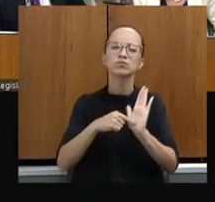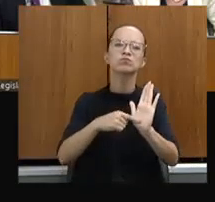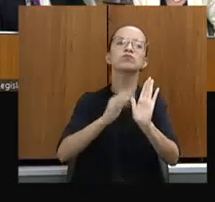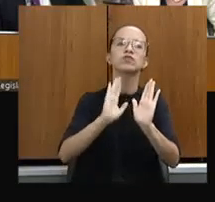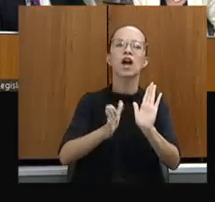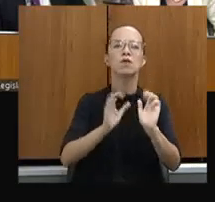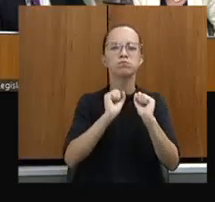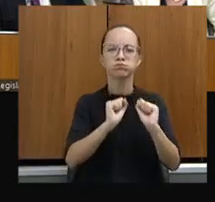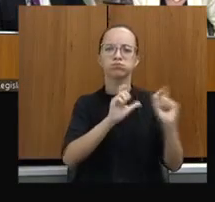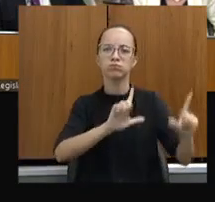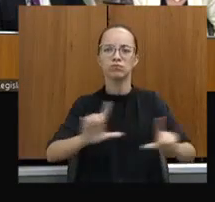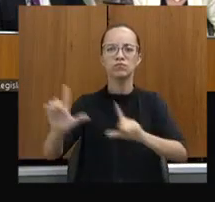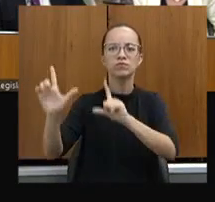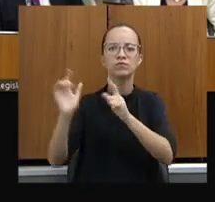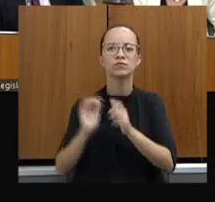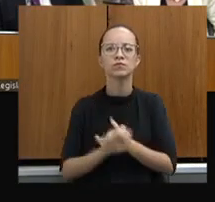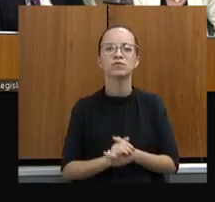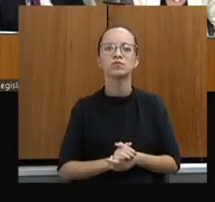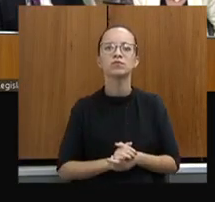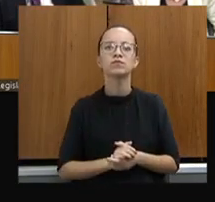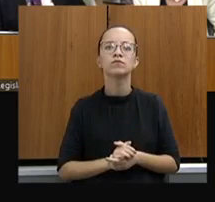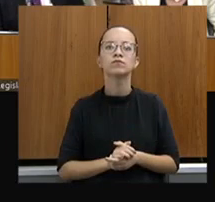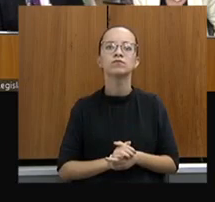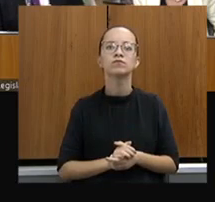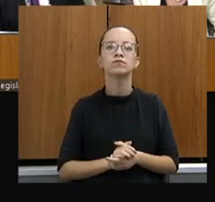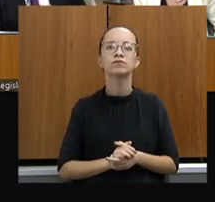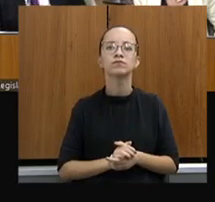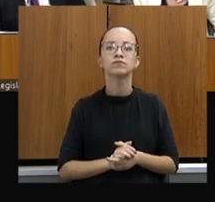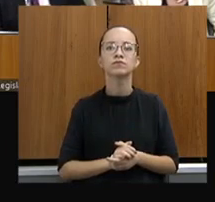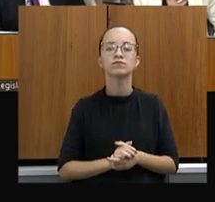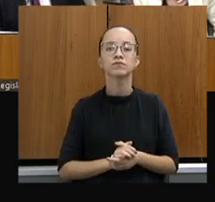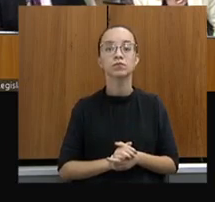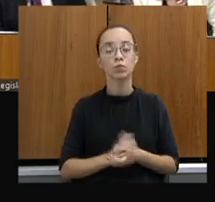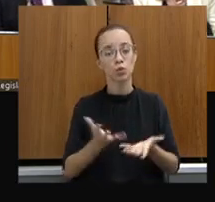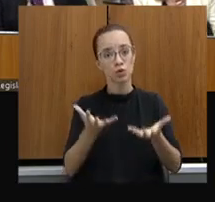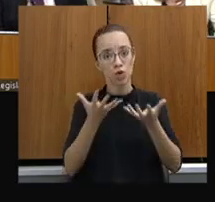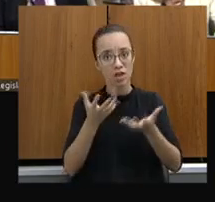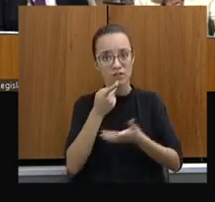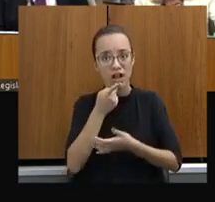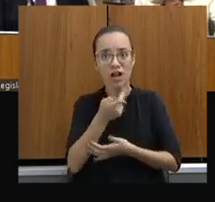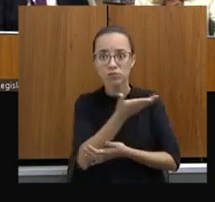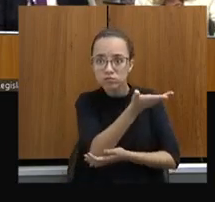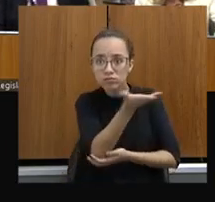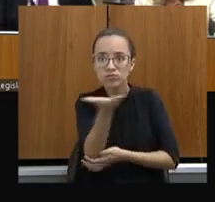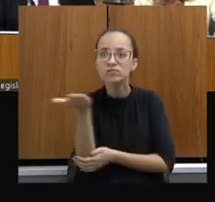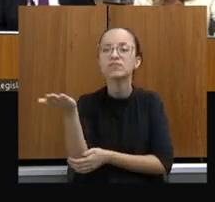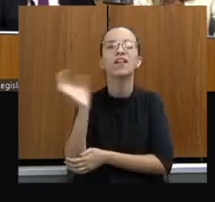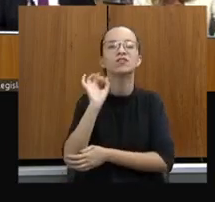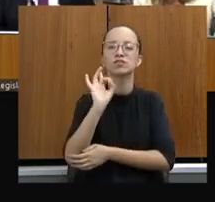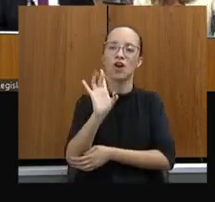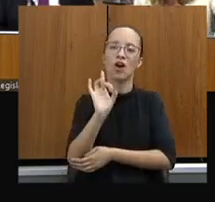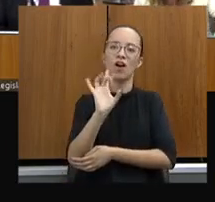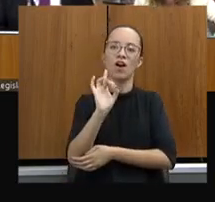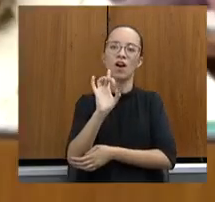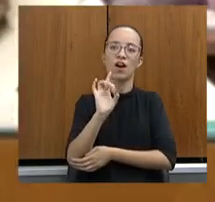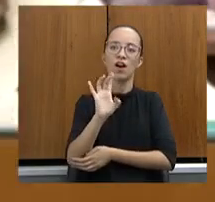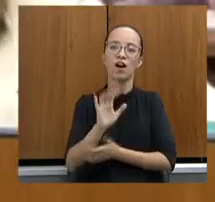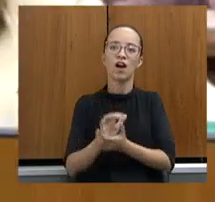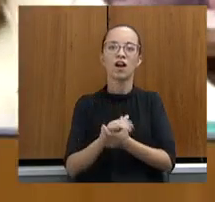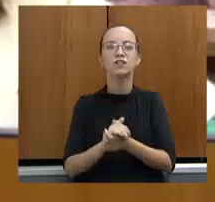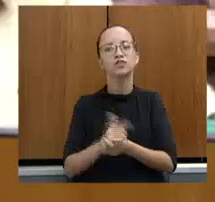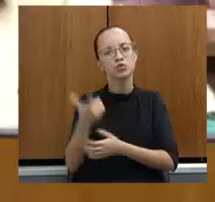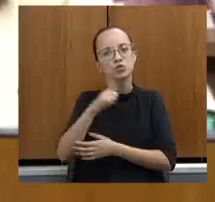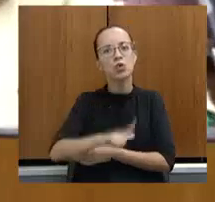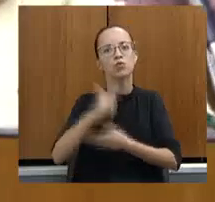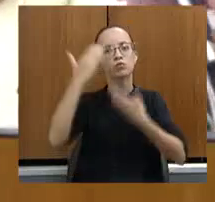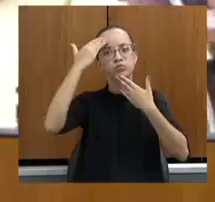pode passar por favor enfim o que a gente queria falar aqui é isso é mais uma